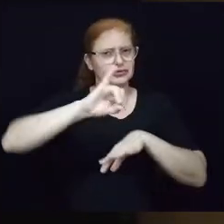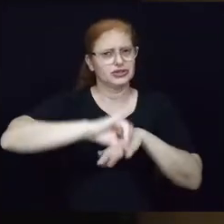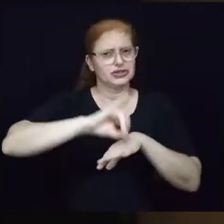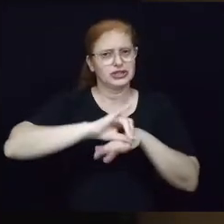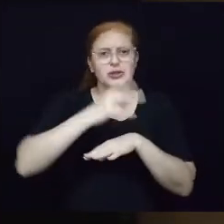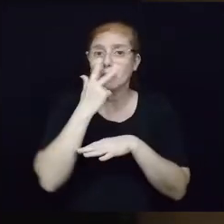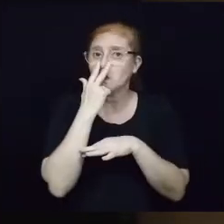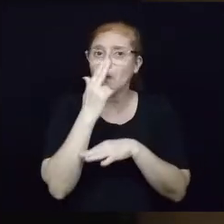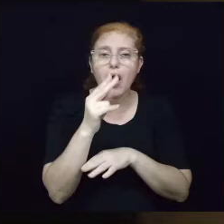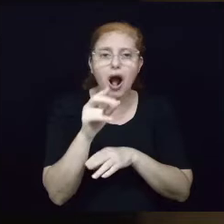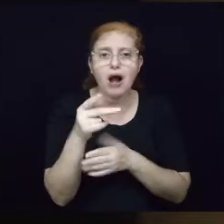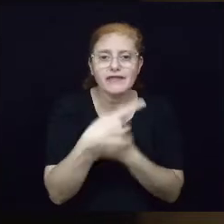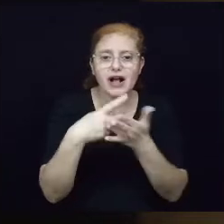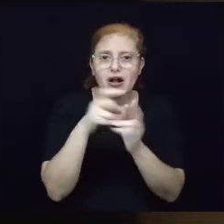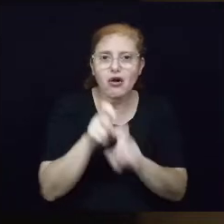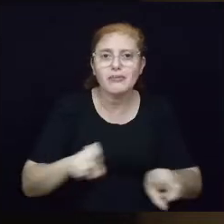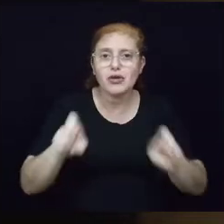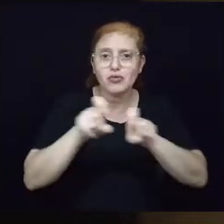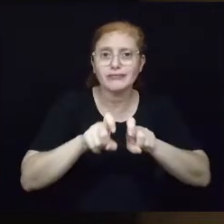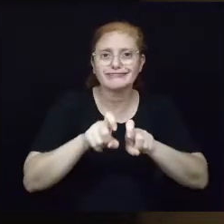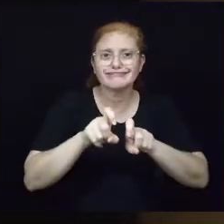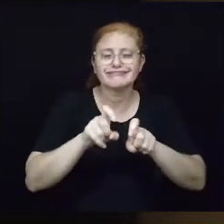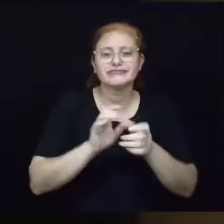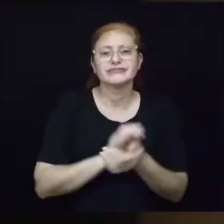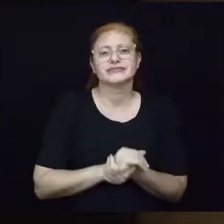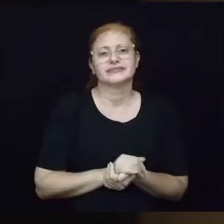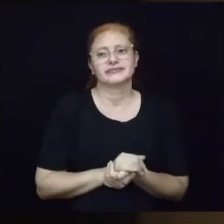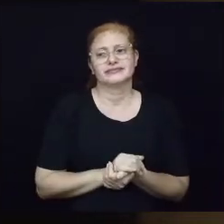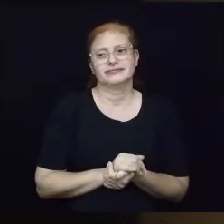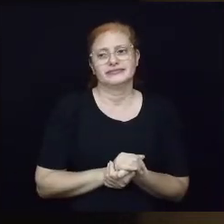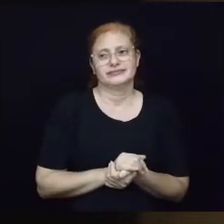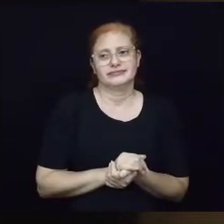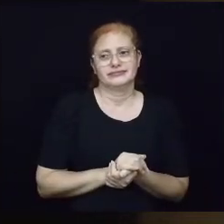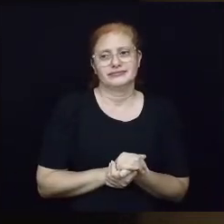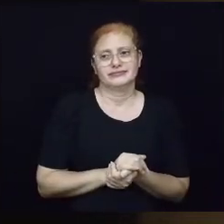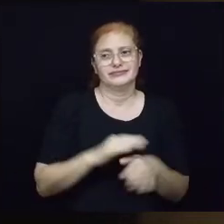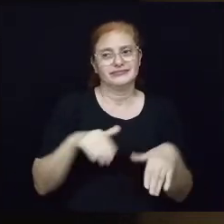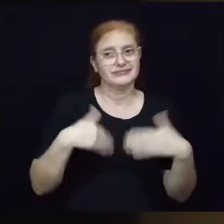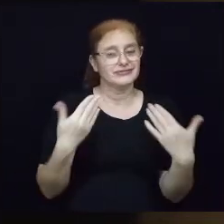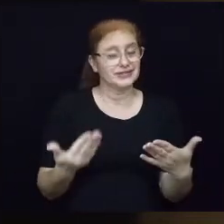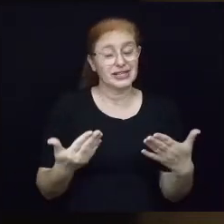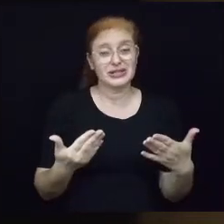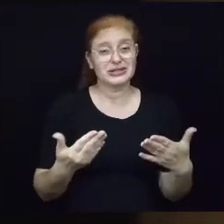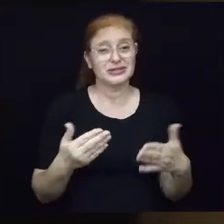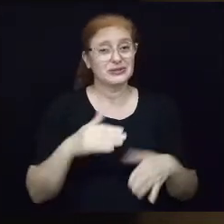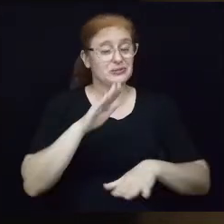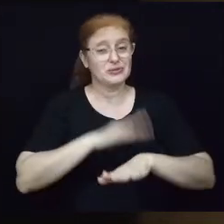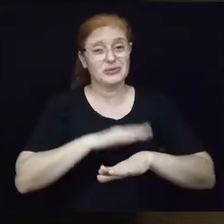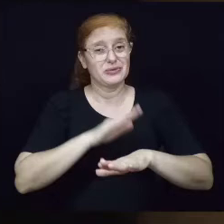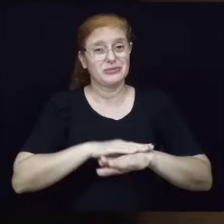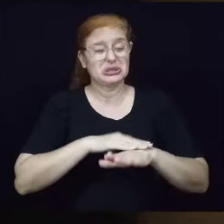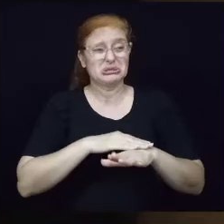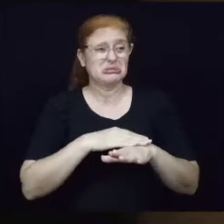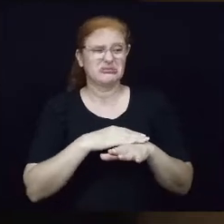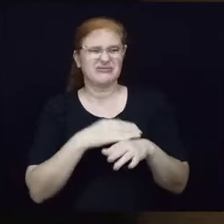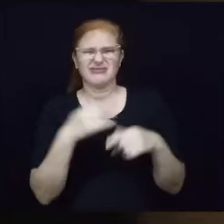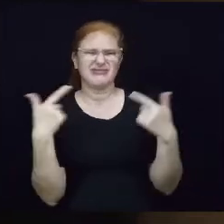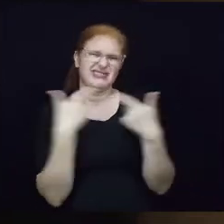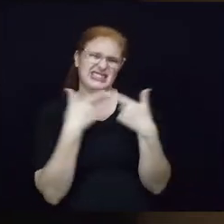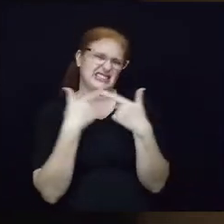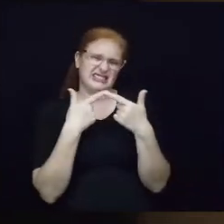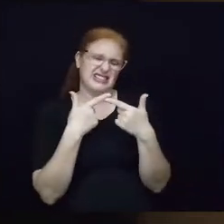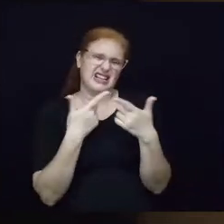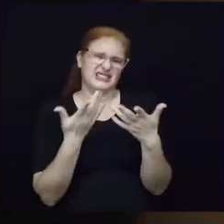saía tal e qual estava modelada no computador. E chega um ponto que isso não tem mais graça nenhuma,